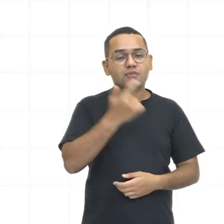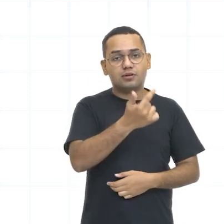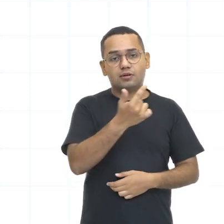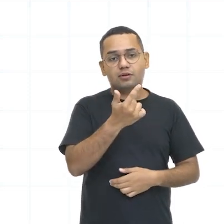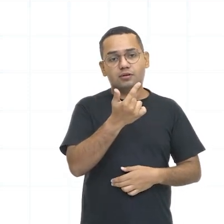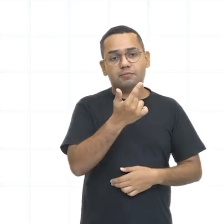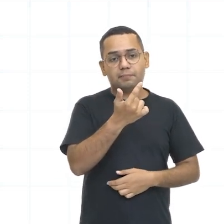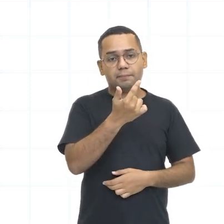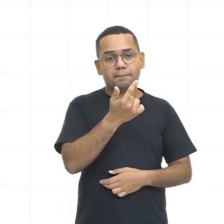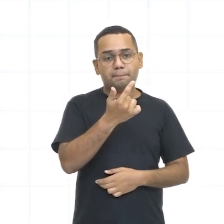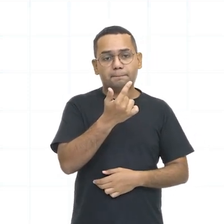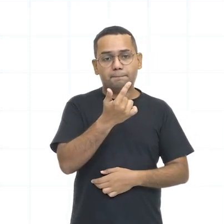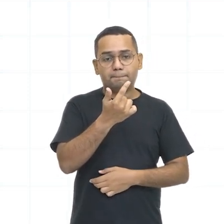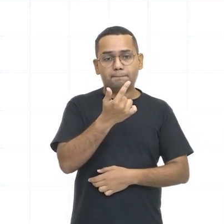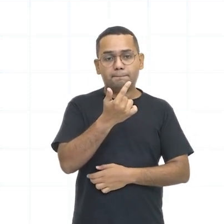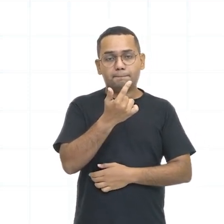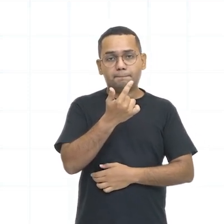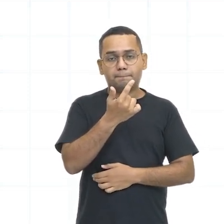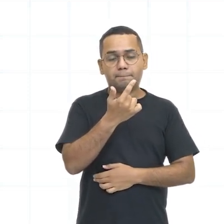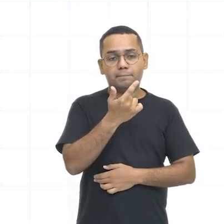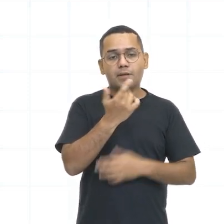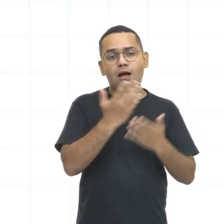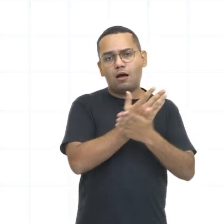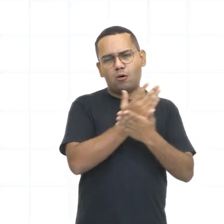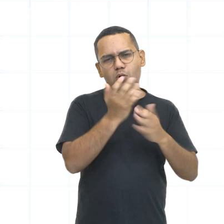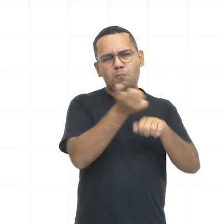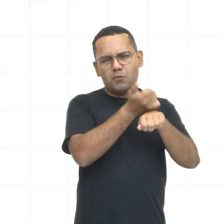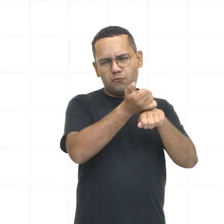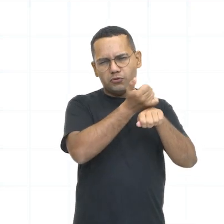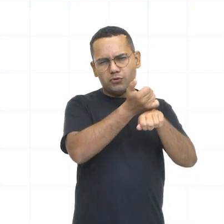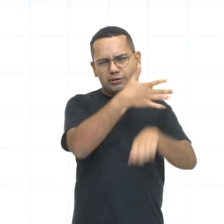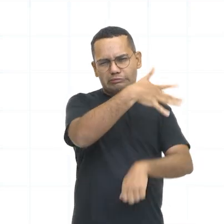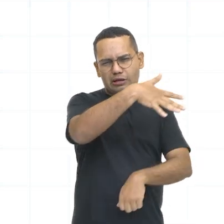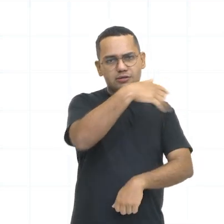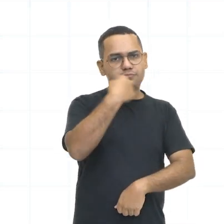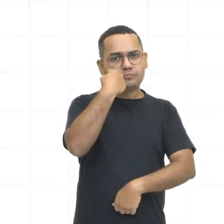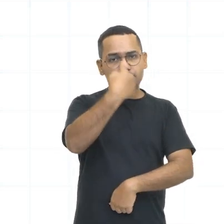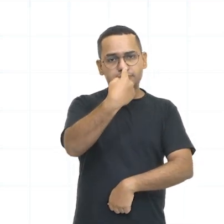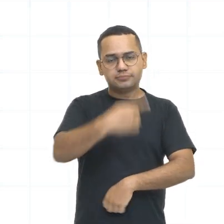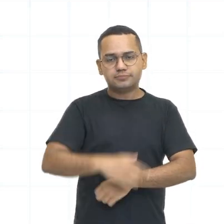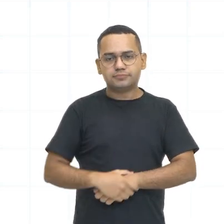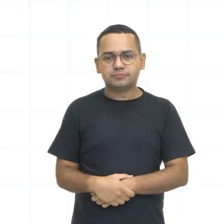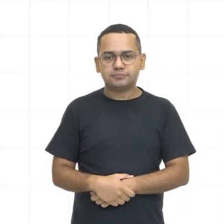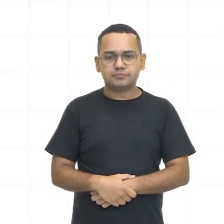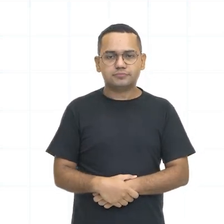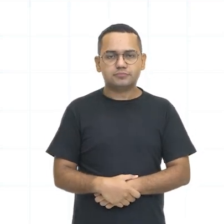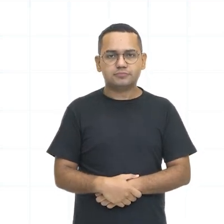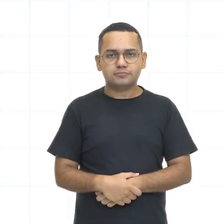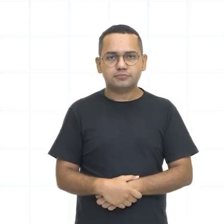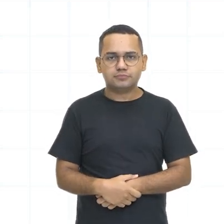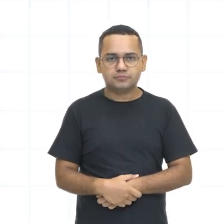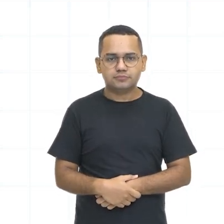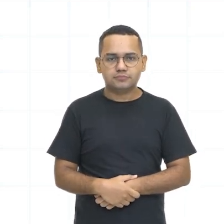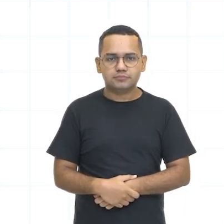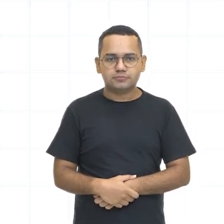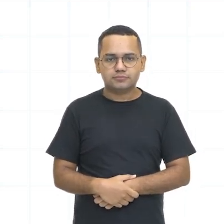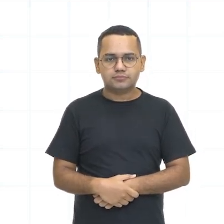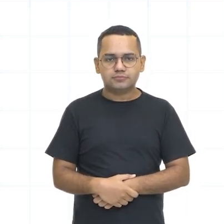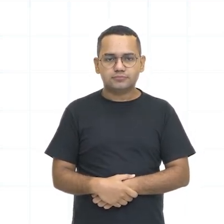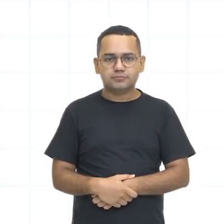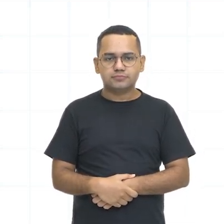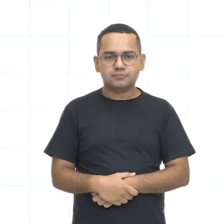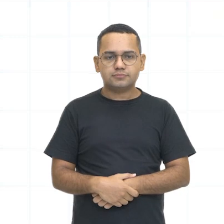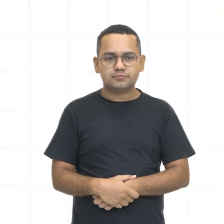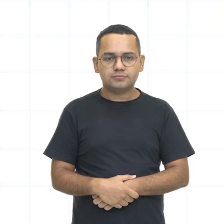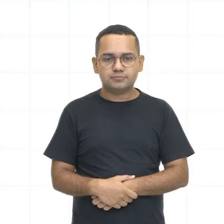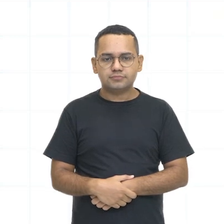nós temos Emicida, Sabotagem, Eduardo Tadeu, Mano Brown, Gabriel Pensador, Negrali, Linda